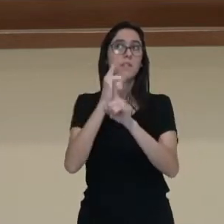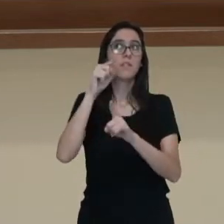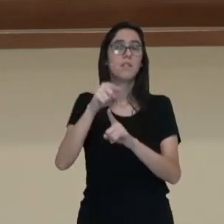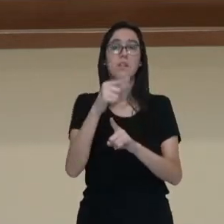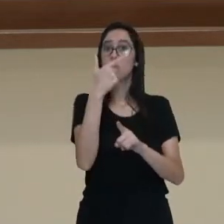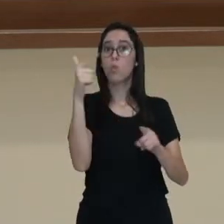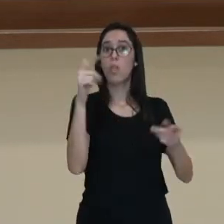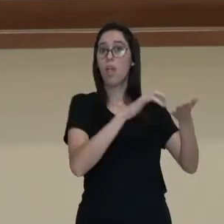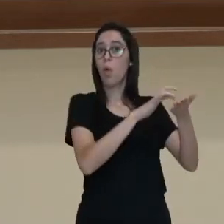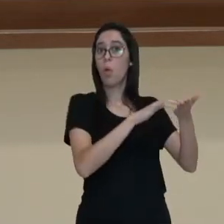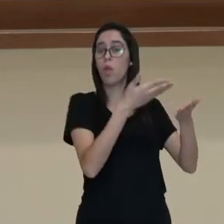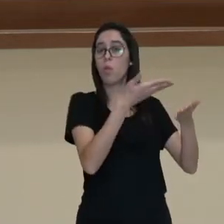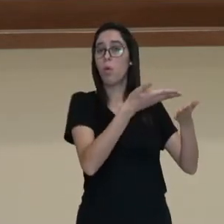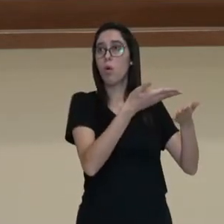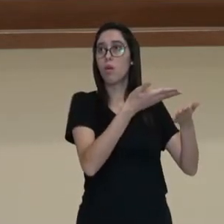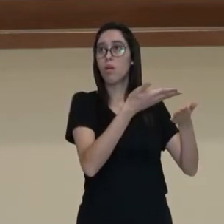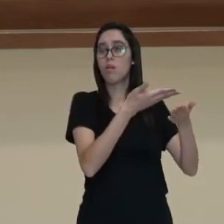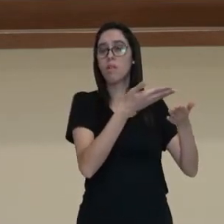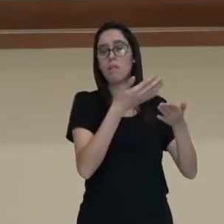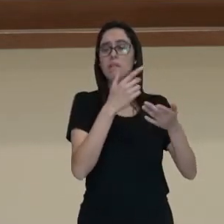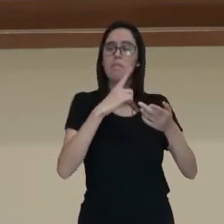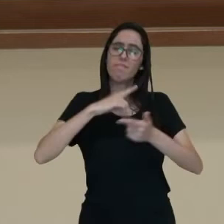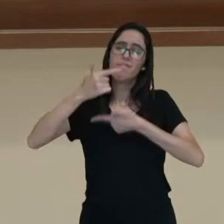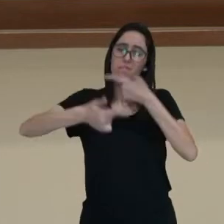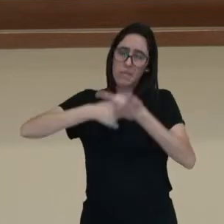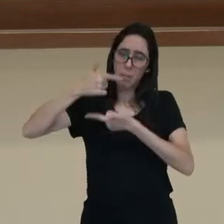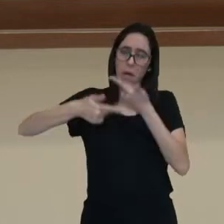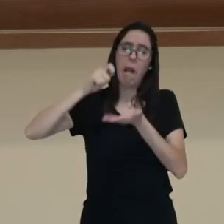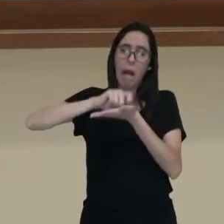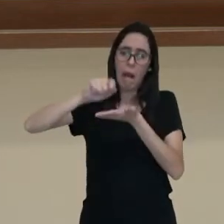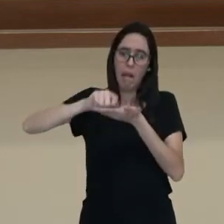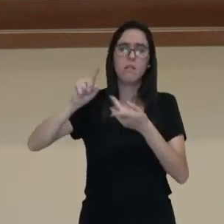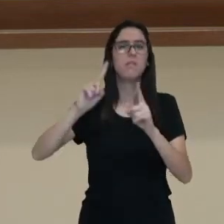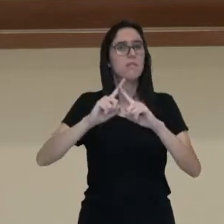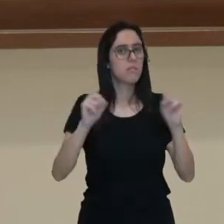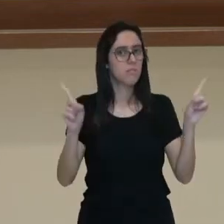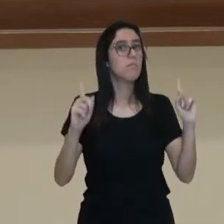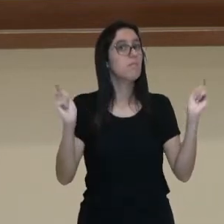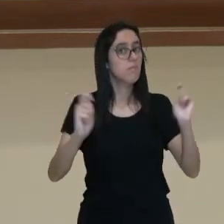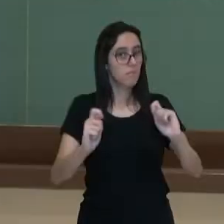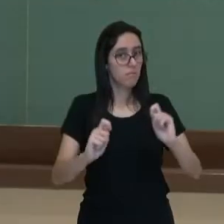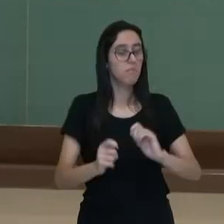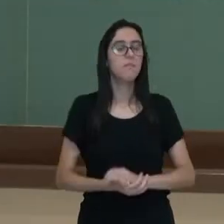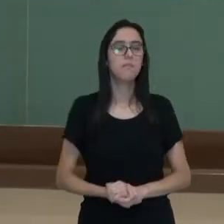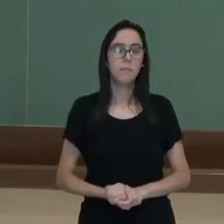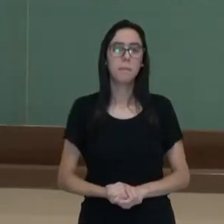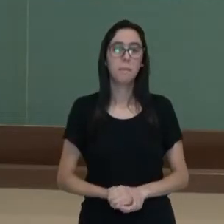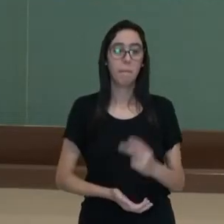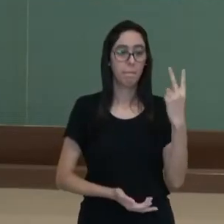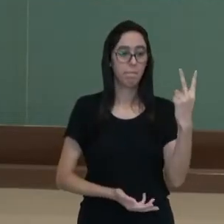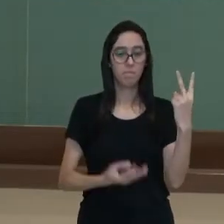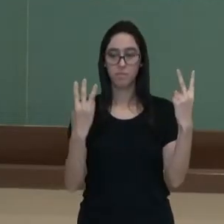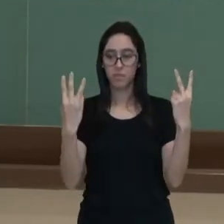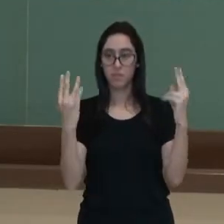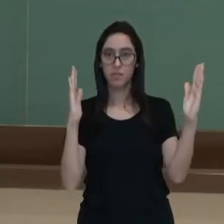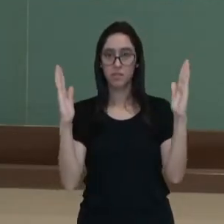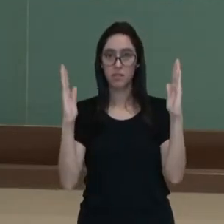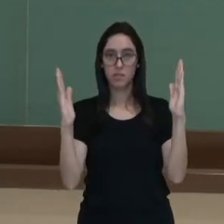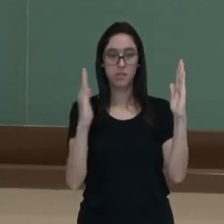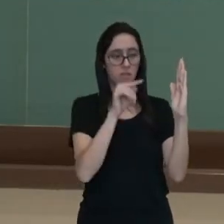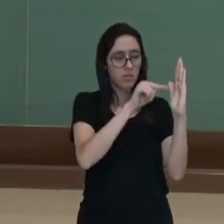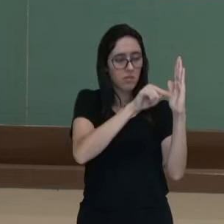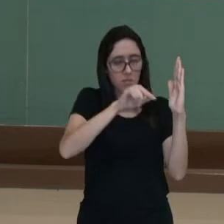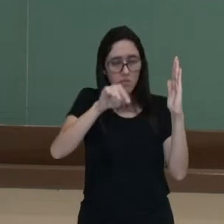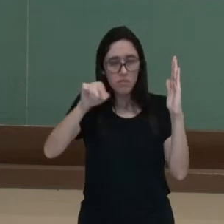calculadora. Então, claro, dá um pouquinho mais de trabalho, mas é possível. Então, olha lá. Entre 2 e 3 eu vou testando, então, os